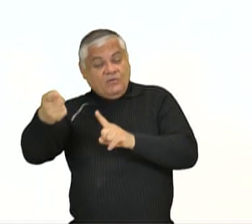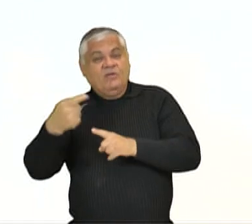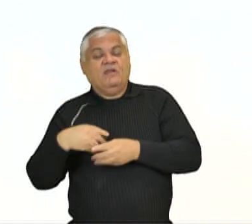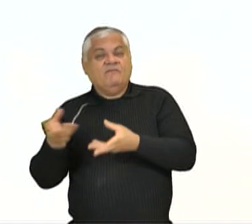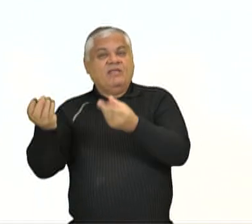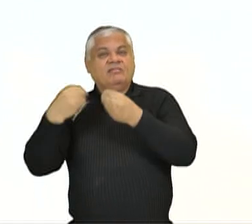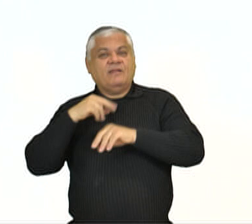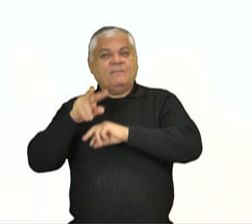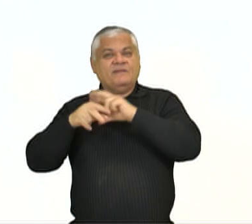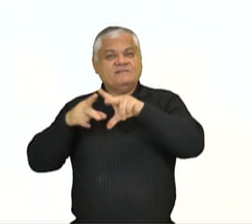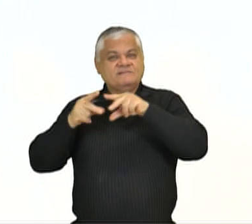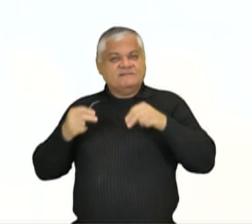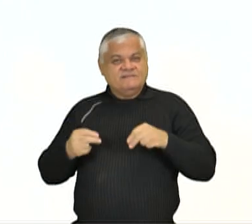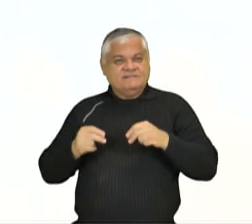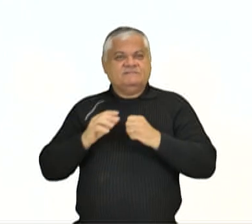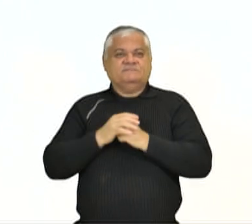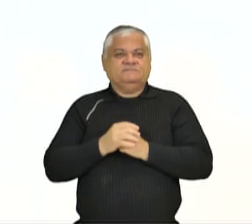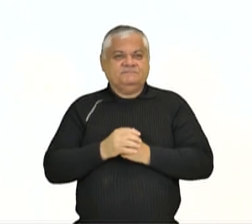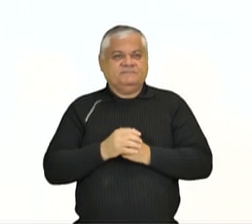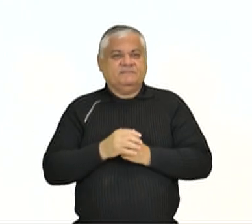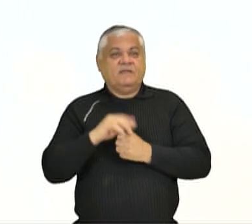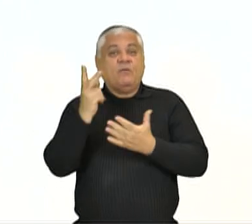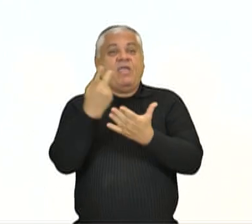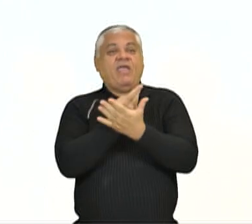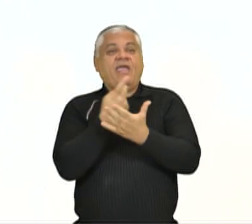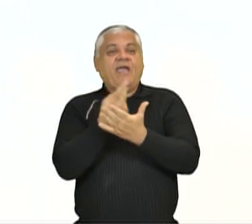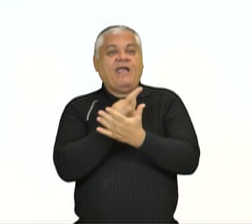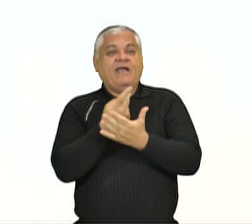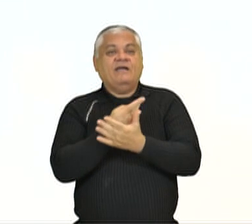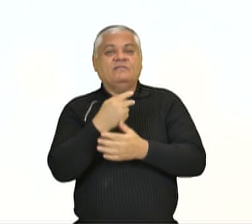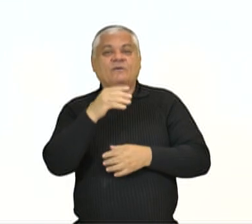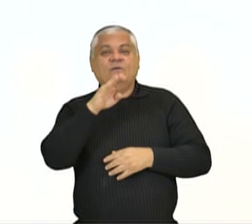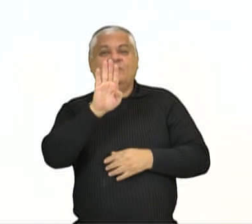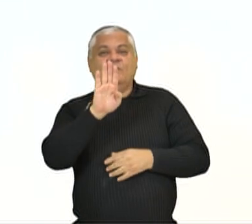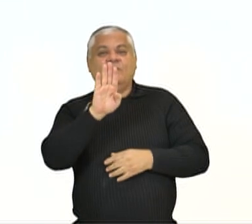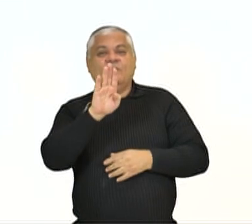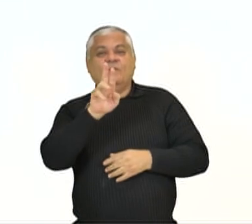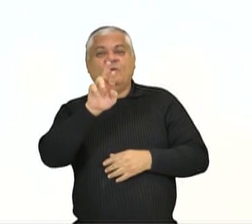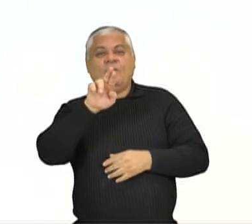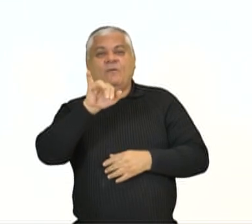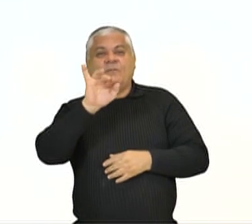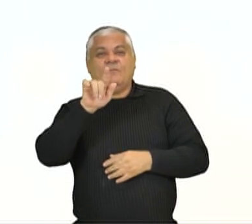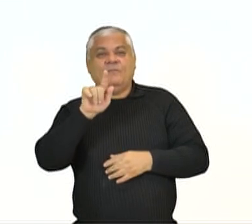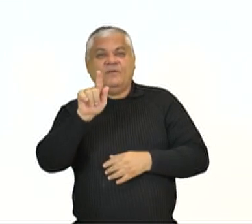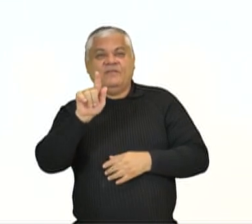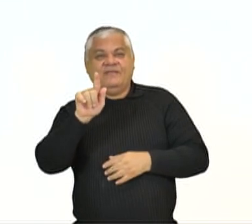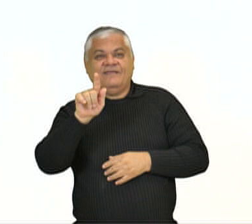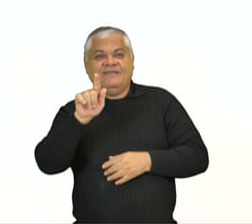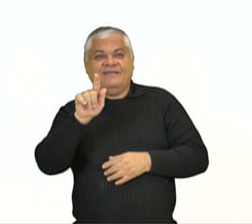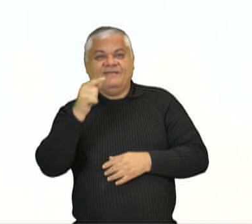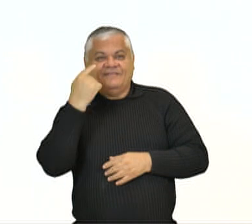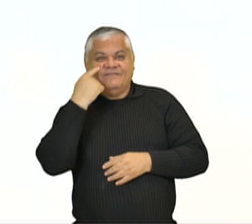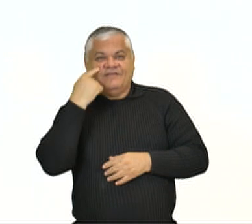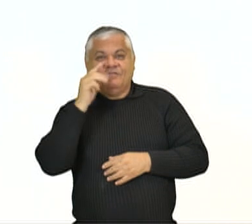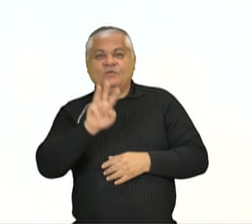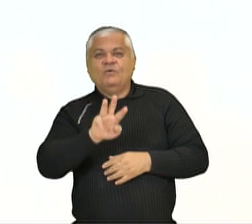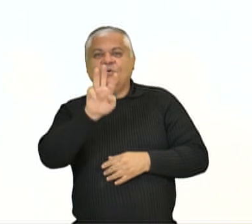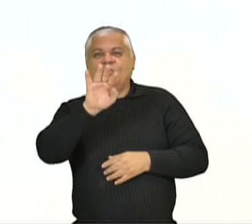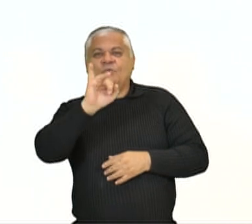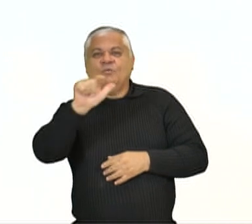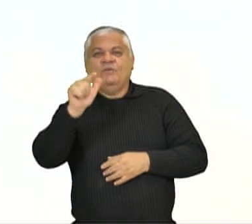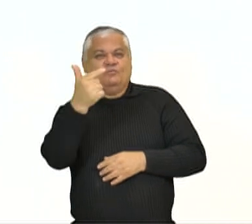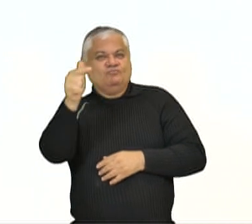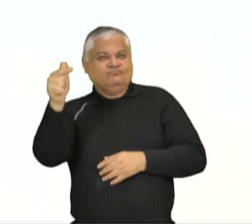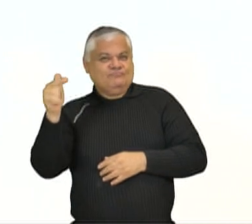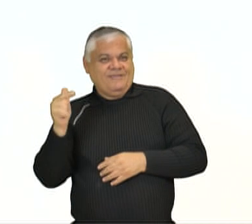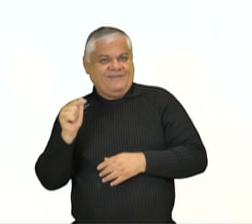alguns presentes. Aqui o erro estava na segunda parte, né? Que se a gente observar aqui, eu não coloquei will, tá vendo? Junto do